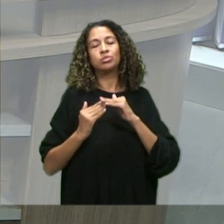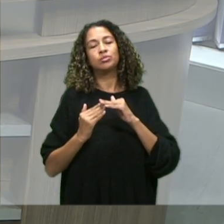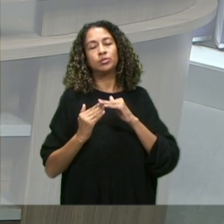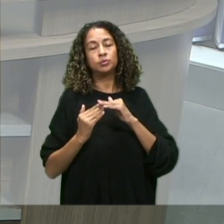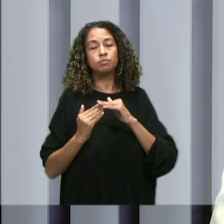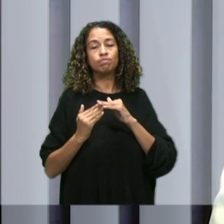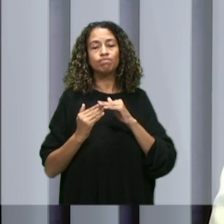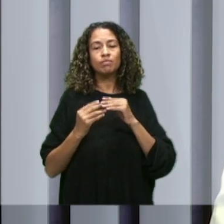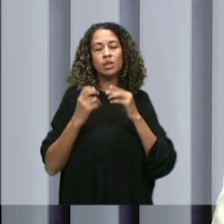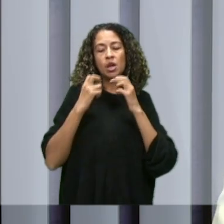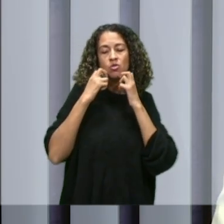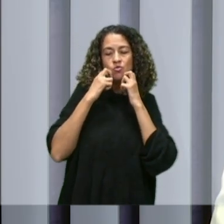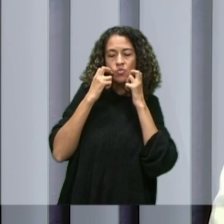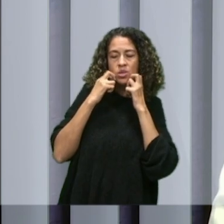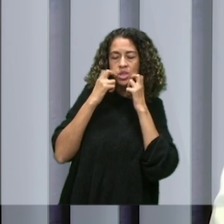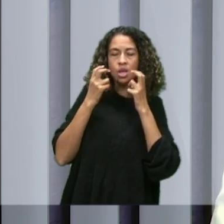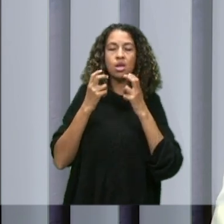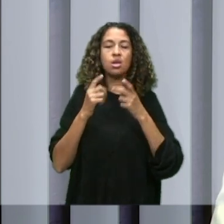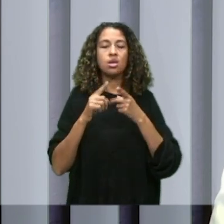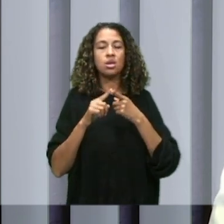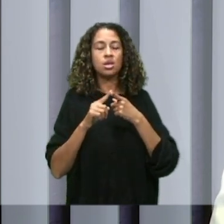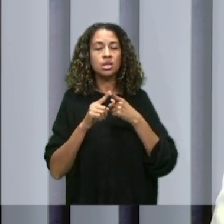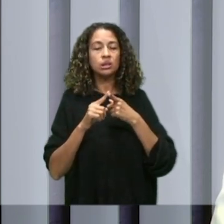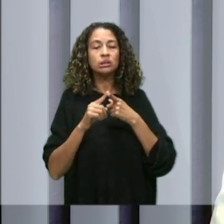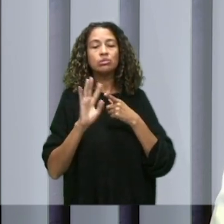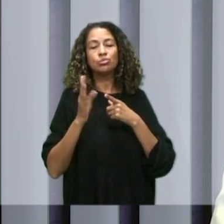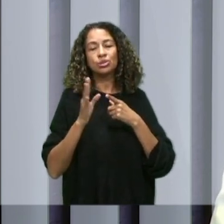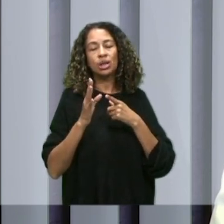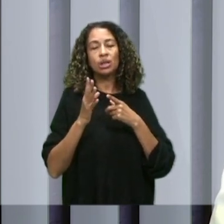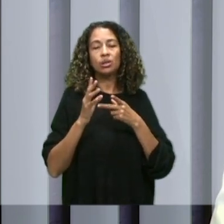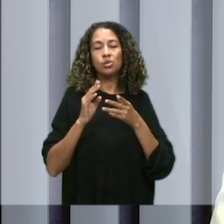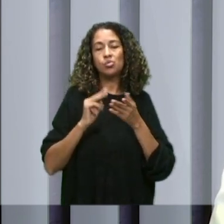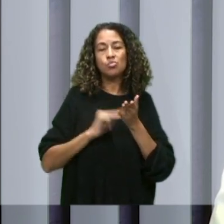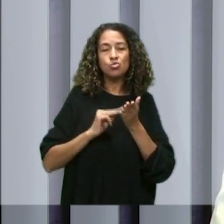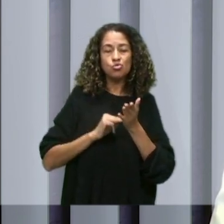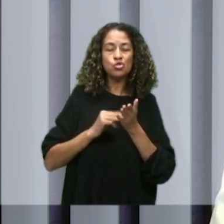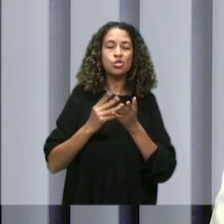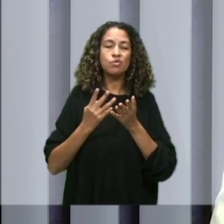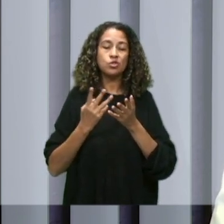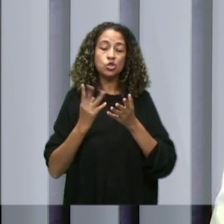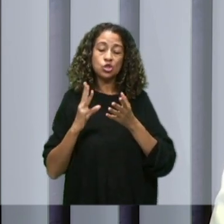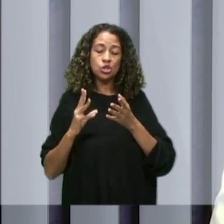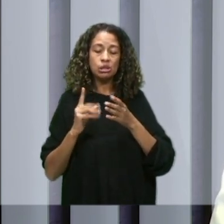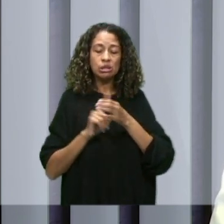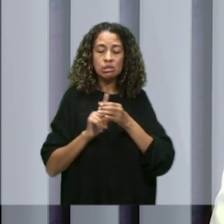a timidez, né, já é um motivo de exclusão,